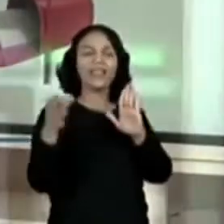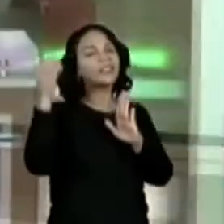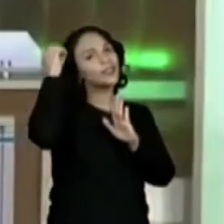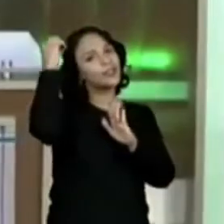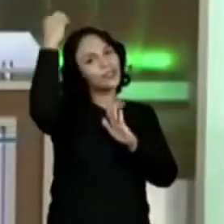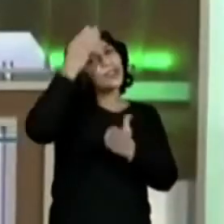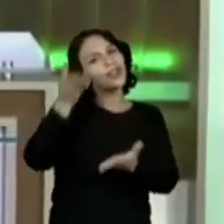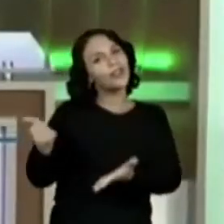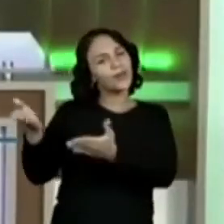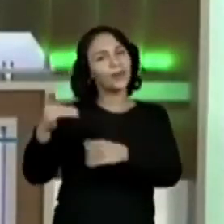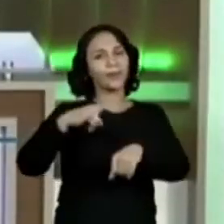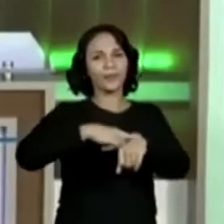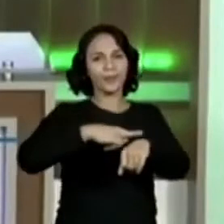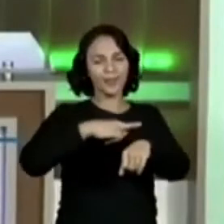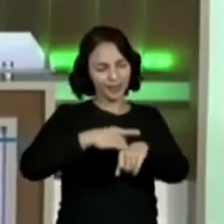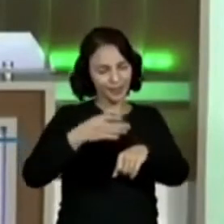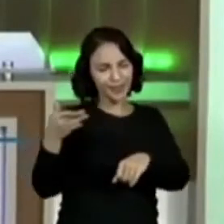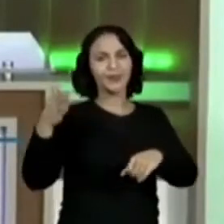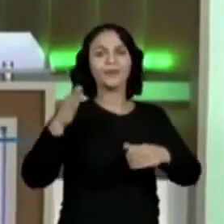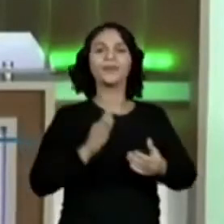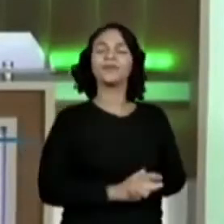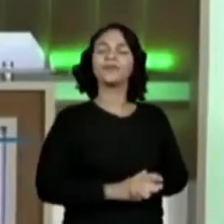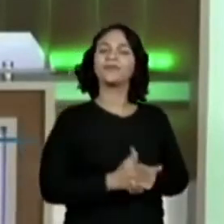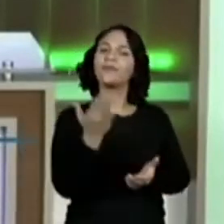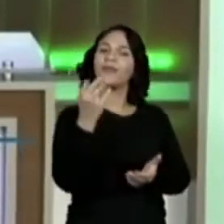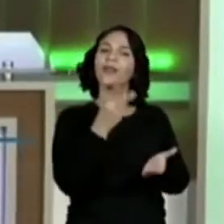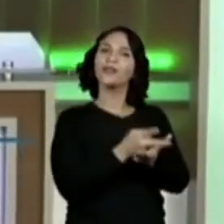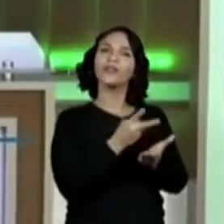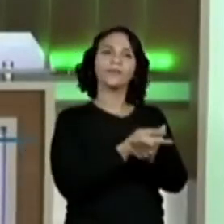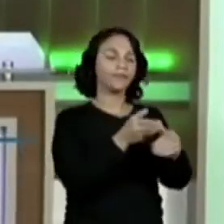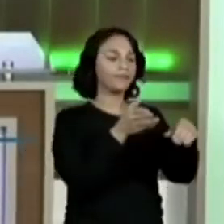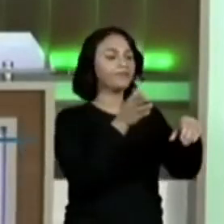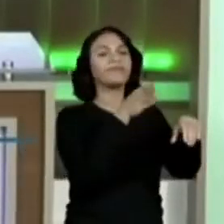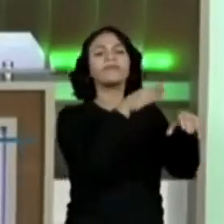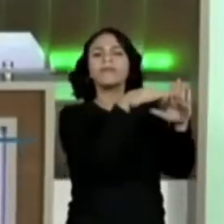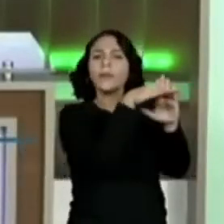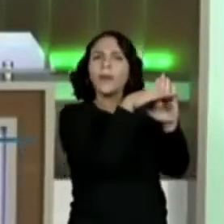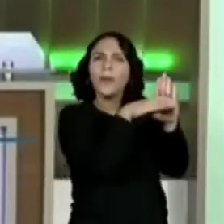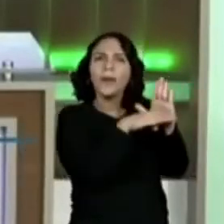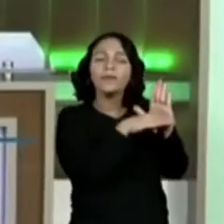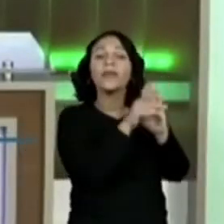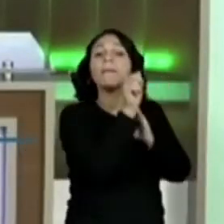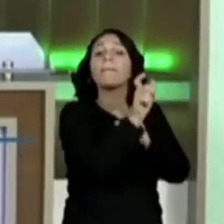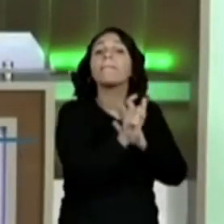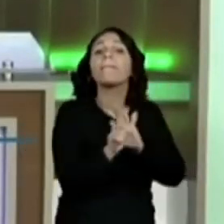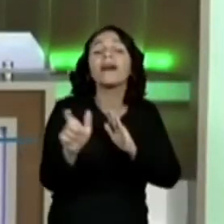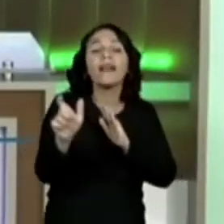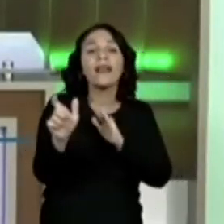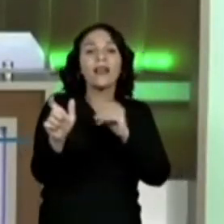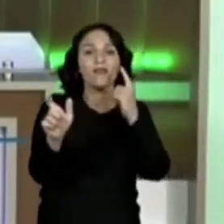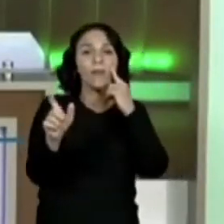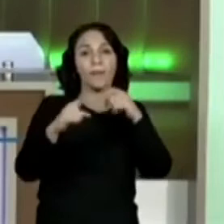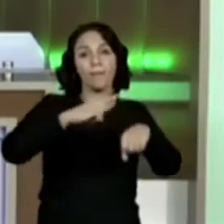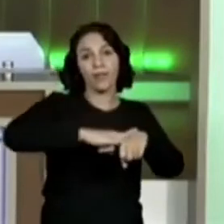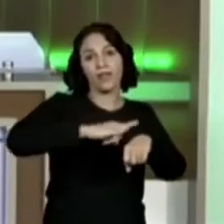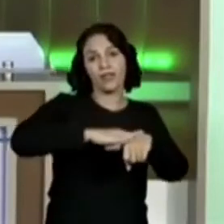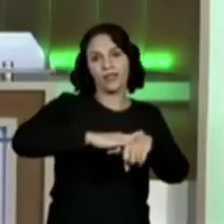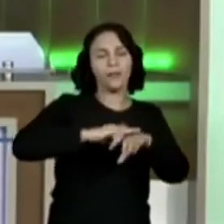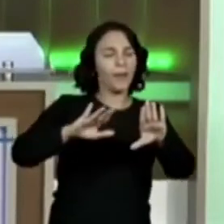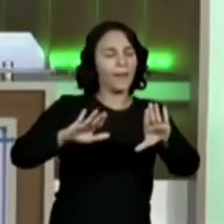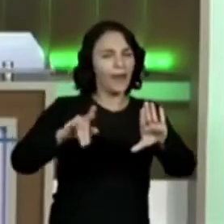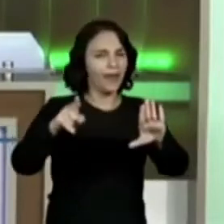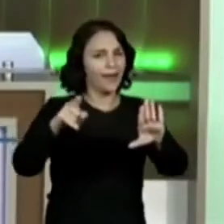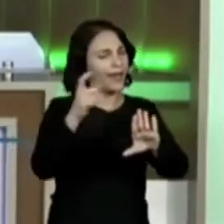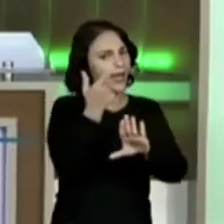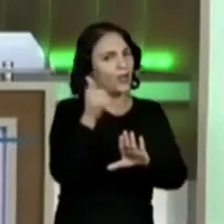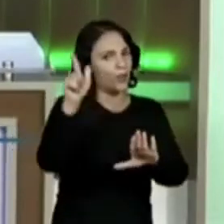foi ao banheiro. Vamos lá? Poderíamos pensar na escrita da palavra banheiro, mas estamos fazendo